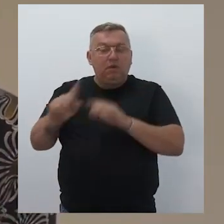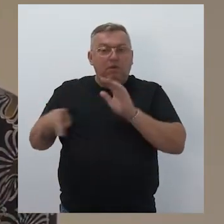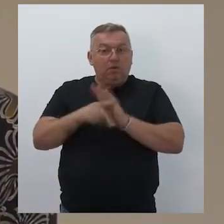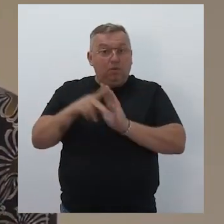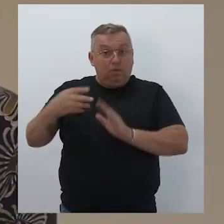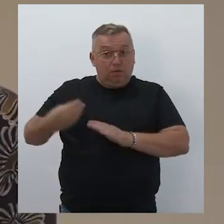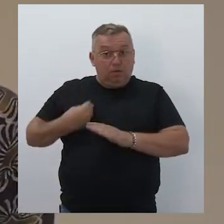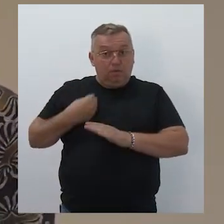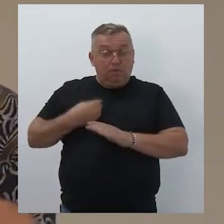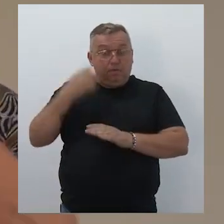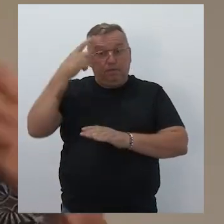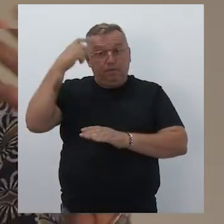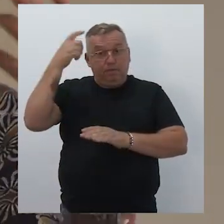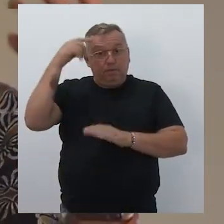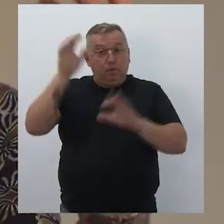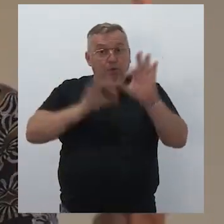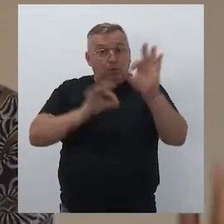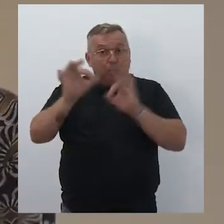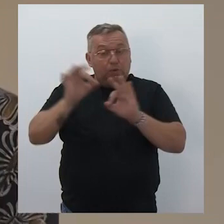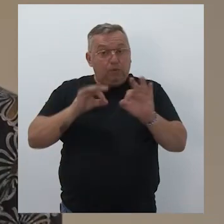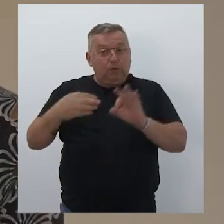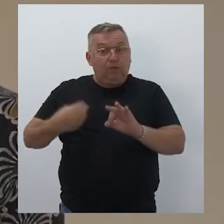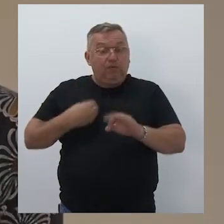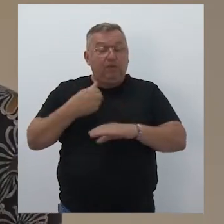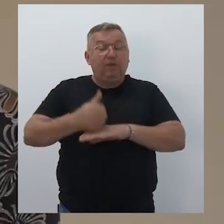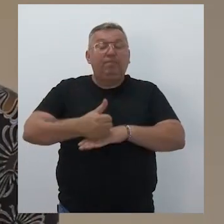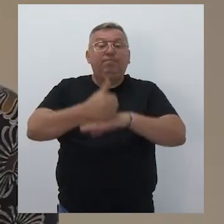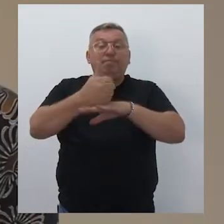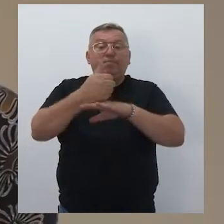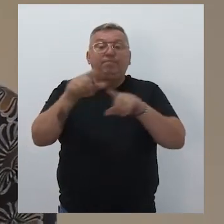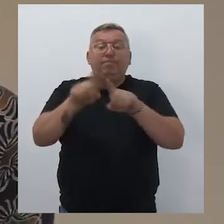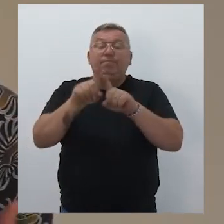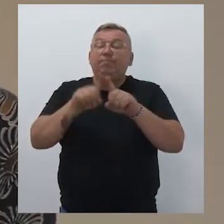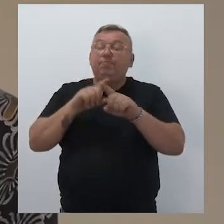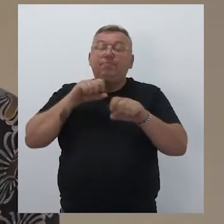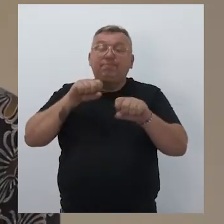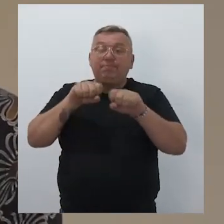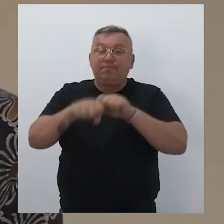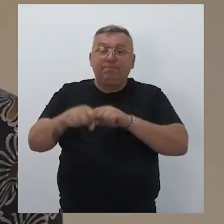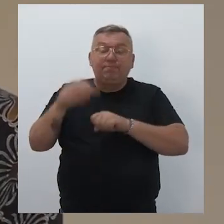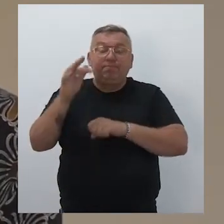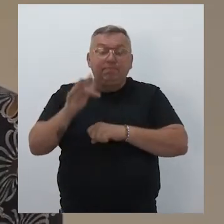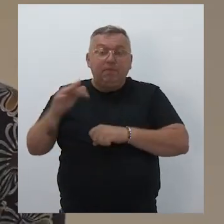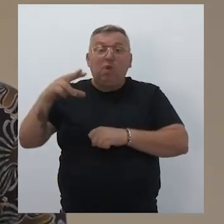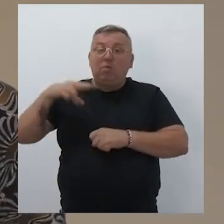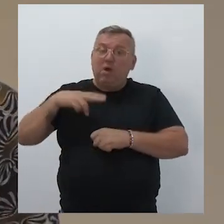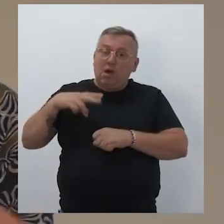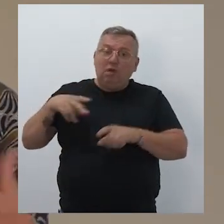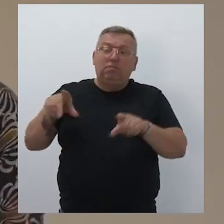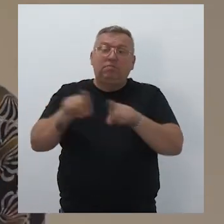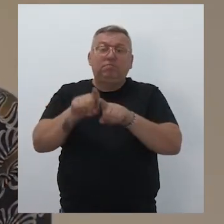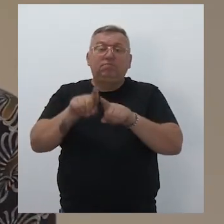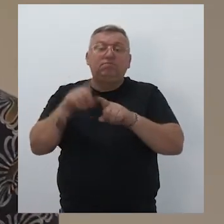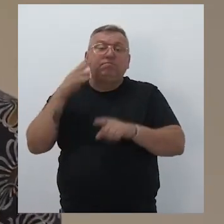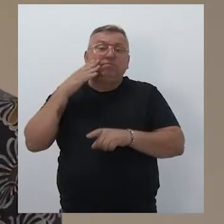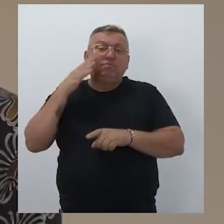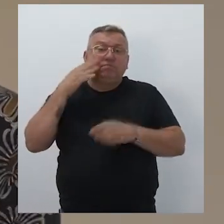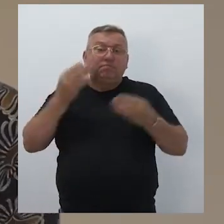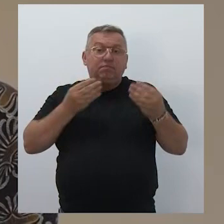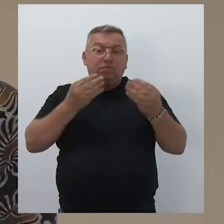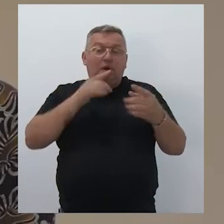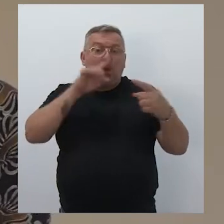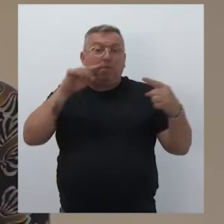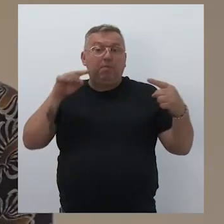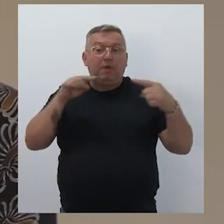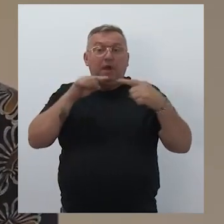desenvolverem projetos em relação à sua vida profissional, acadêmica e pessoal também, sabendo estabelecer